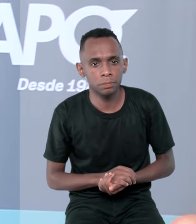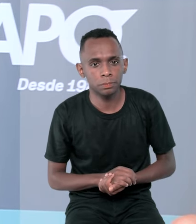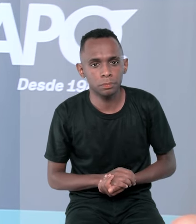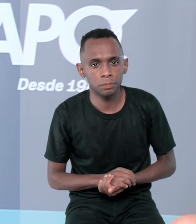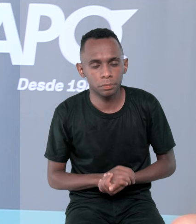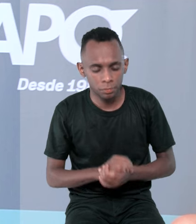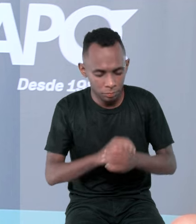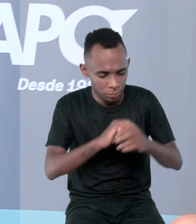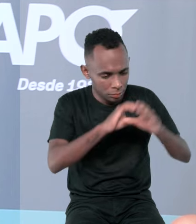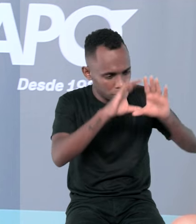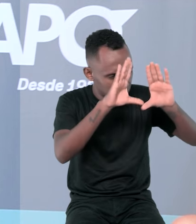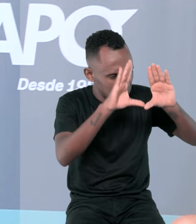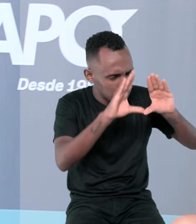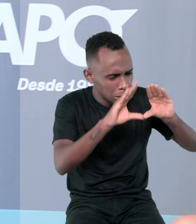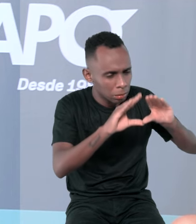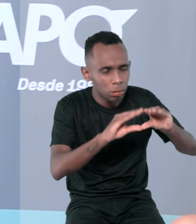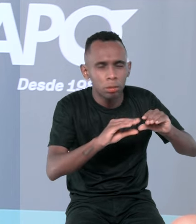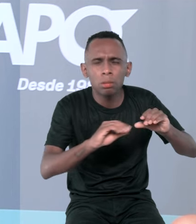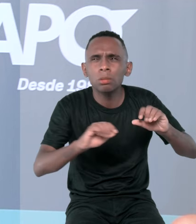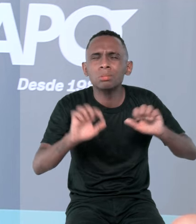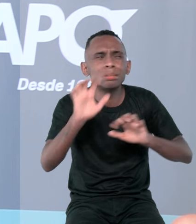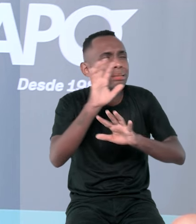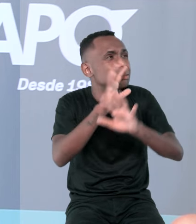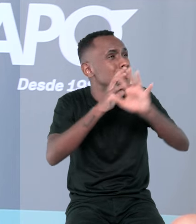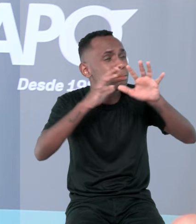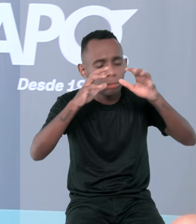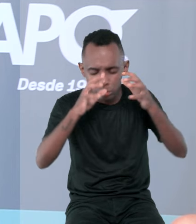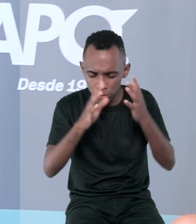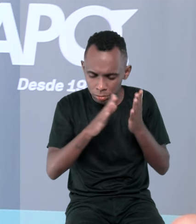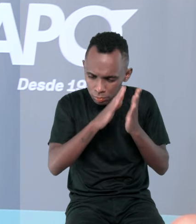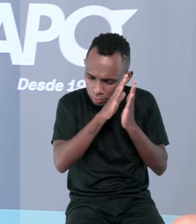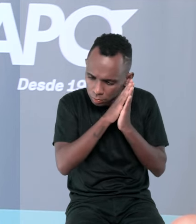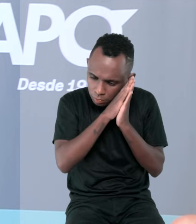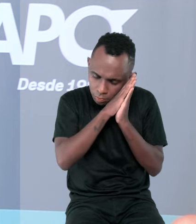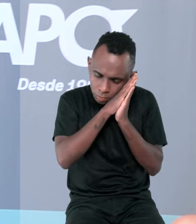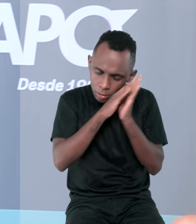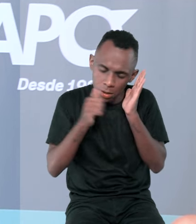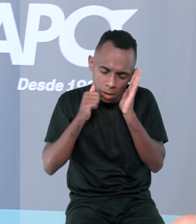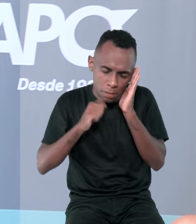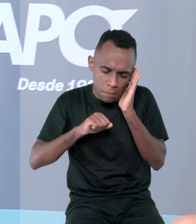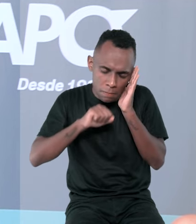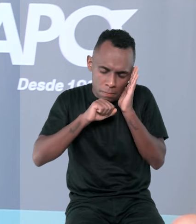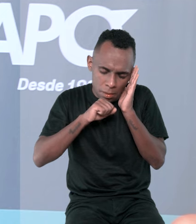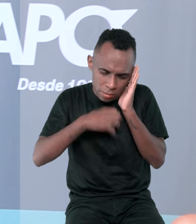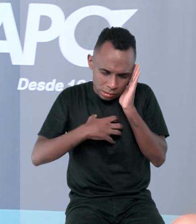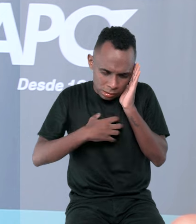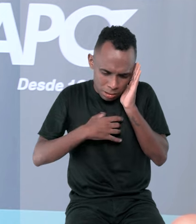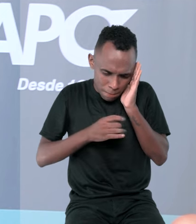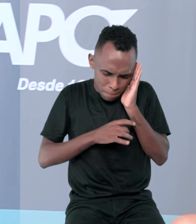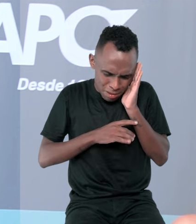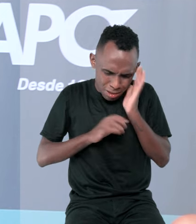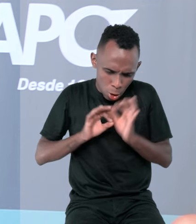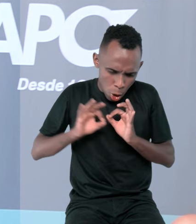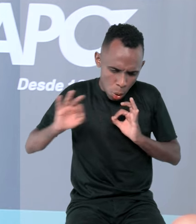E à noite, em meio à escuridão, quando estava deitada, minha mãe sentia medo por estar longe de seus